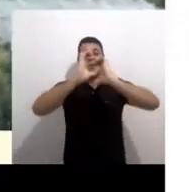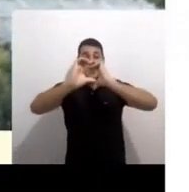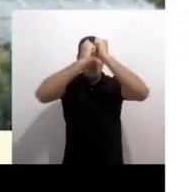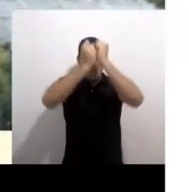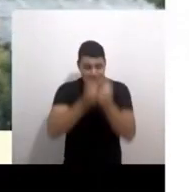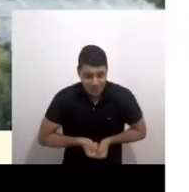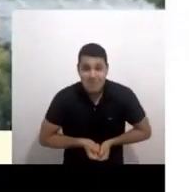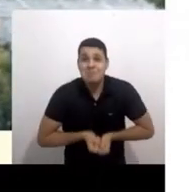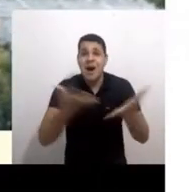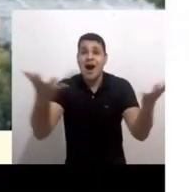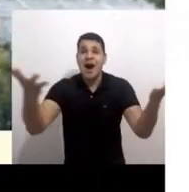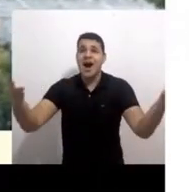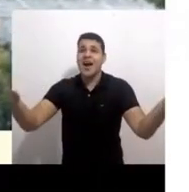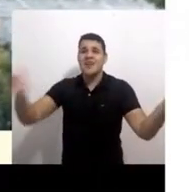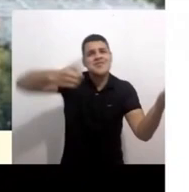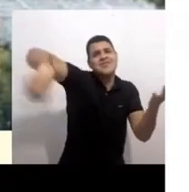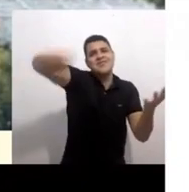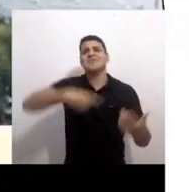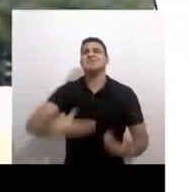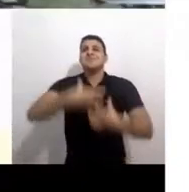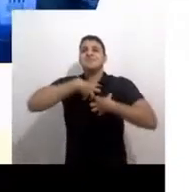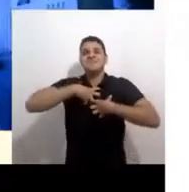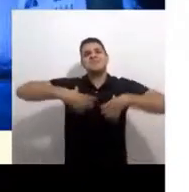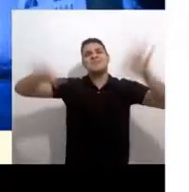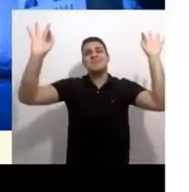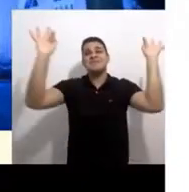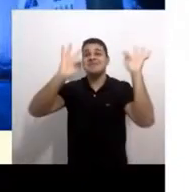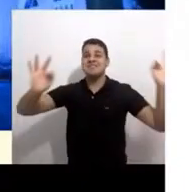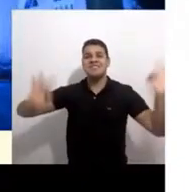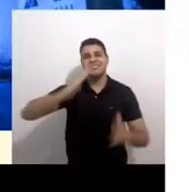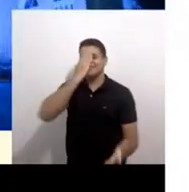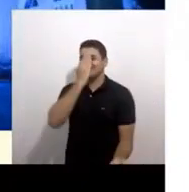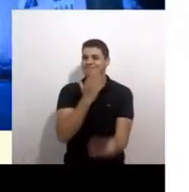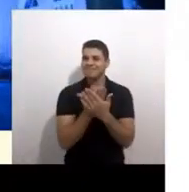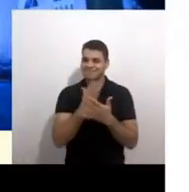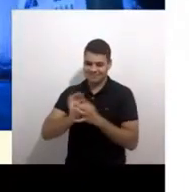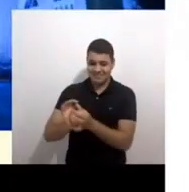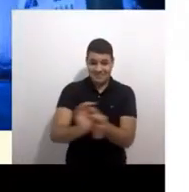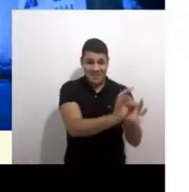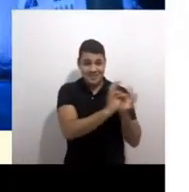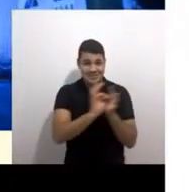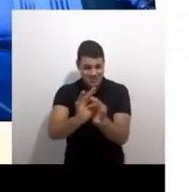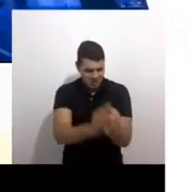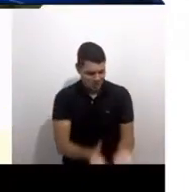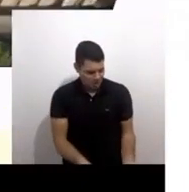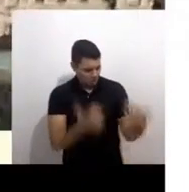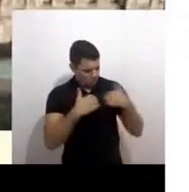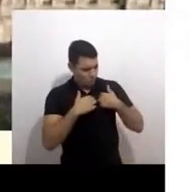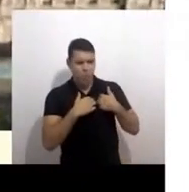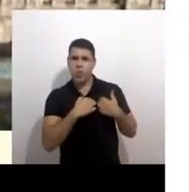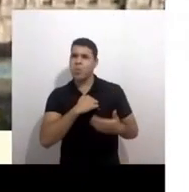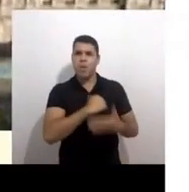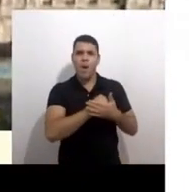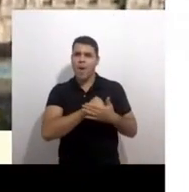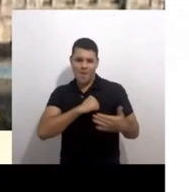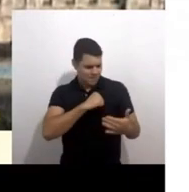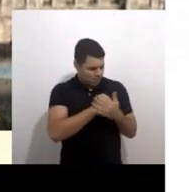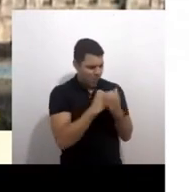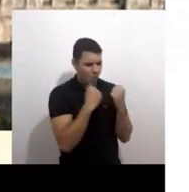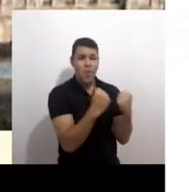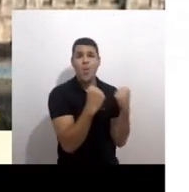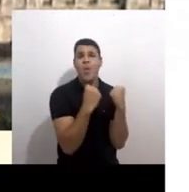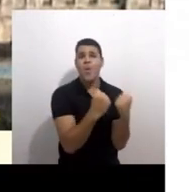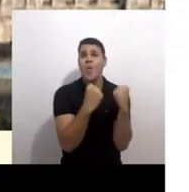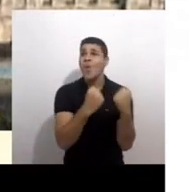lhe traga longe alegria em União para o coração